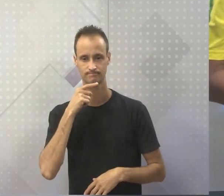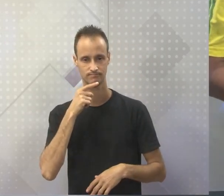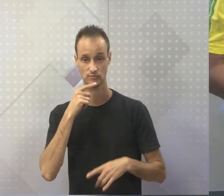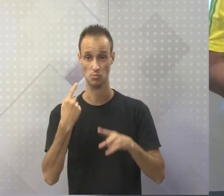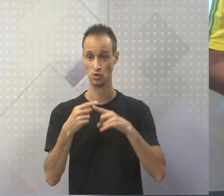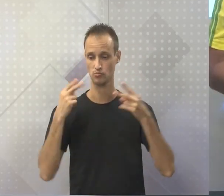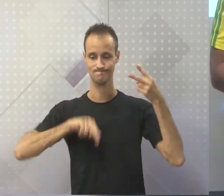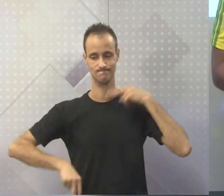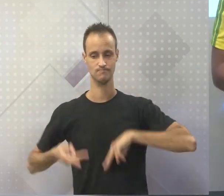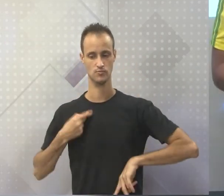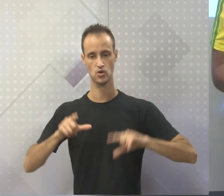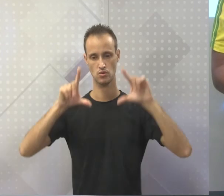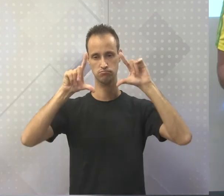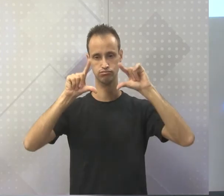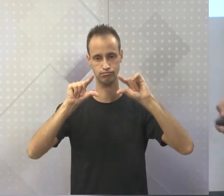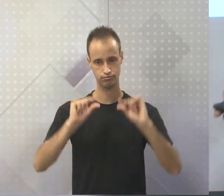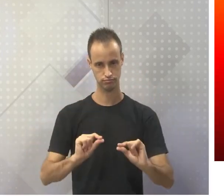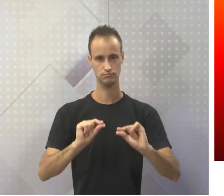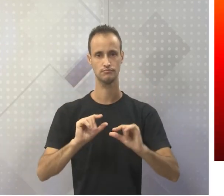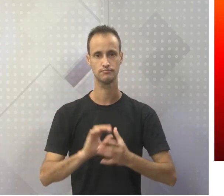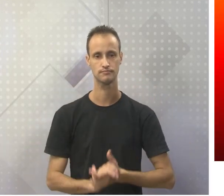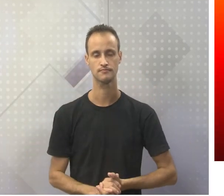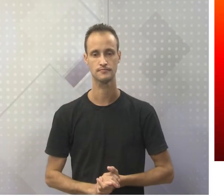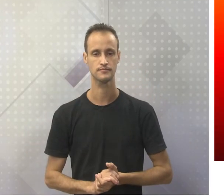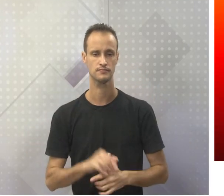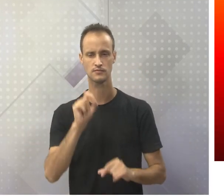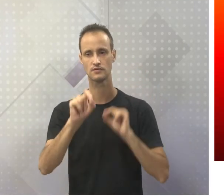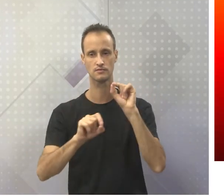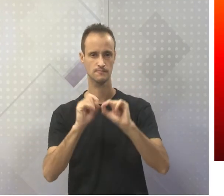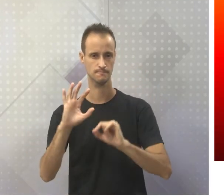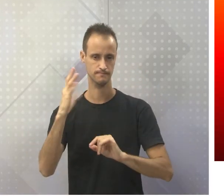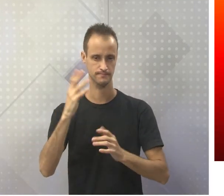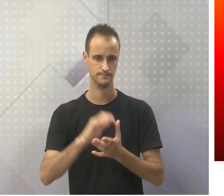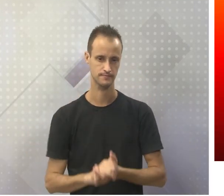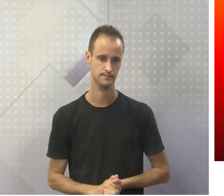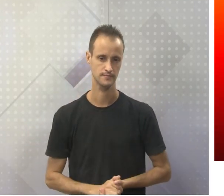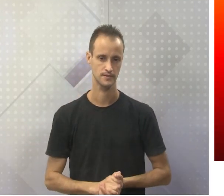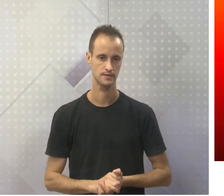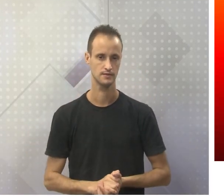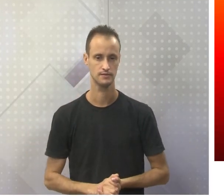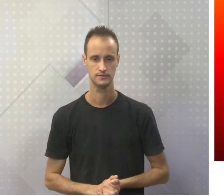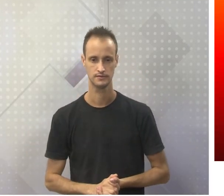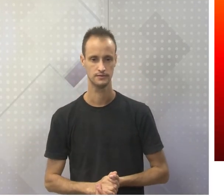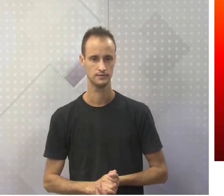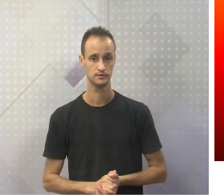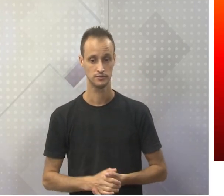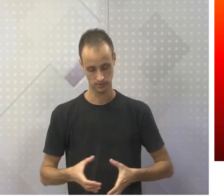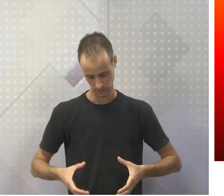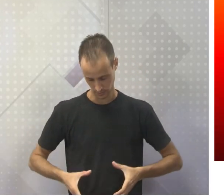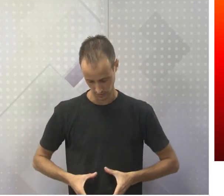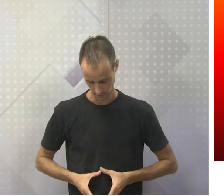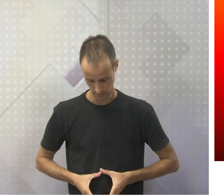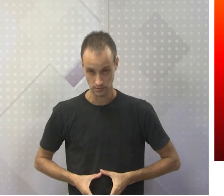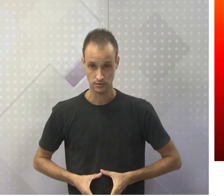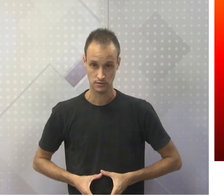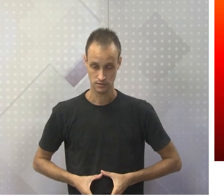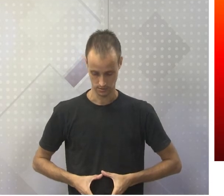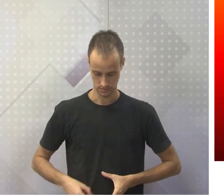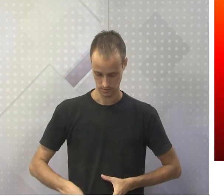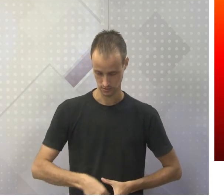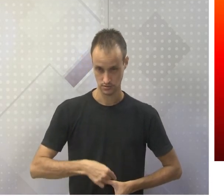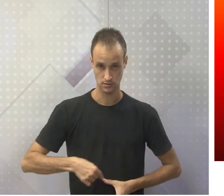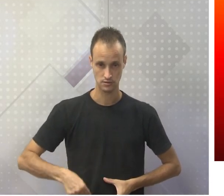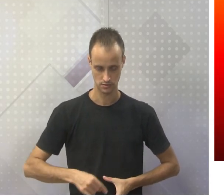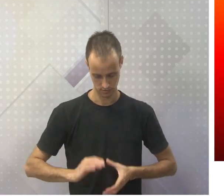hormônios desaparecem, vão lá para baixo mesmo. Olha o que é que acontece. O seu útero começa a